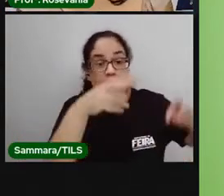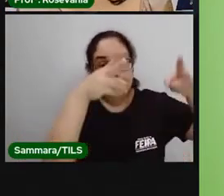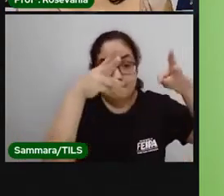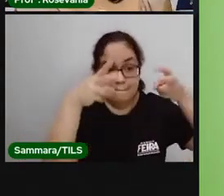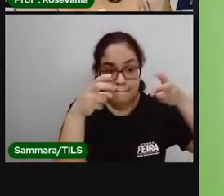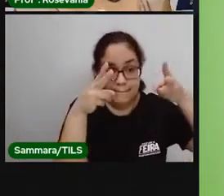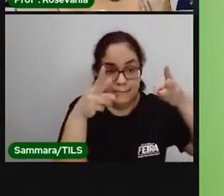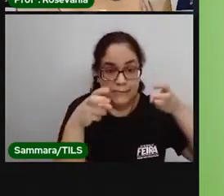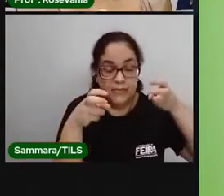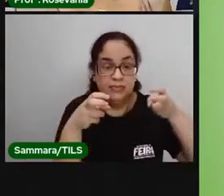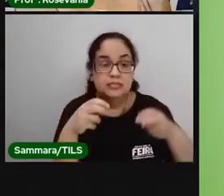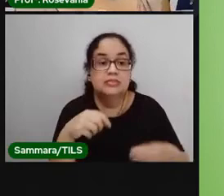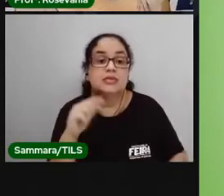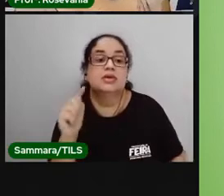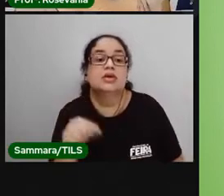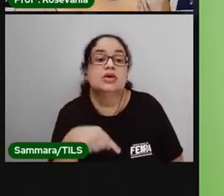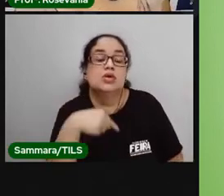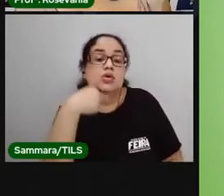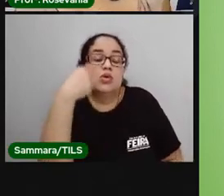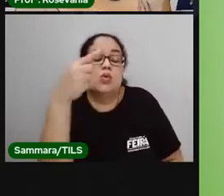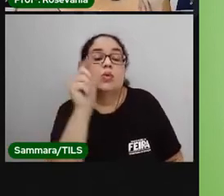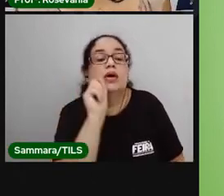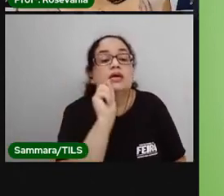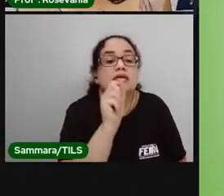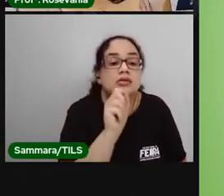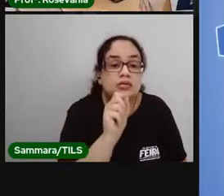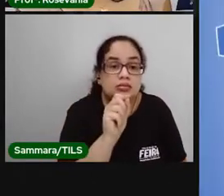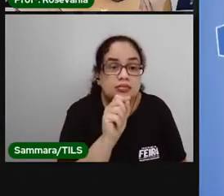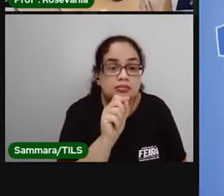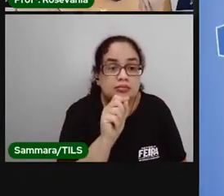né? Aí vamos a um outro conceito, né,